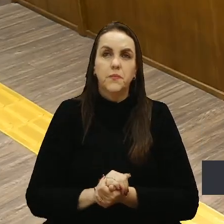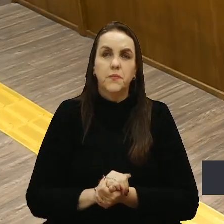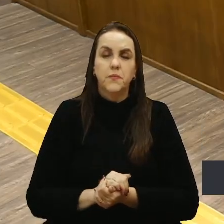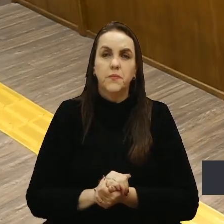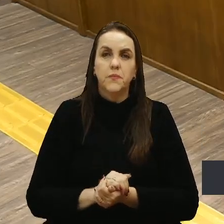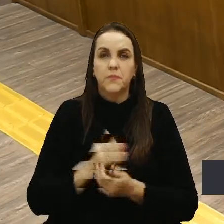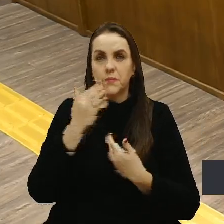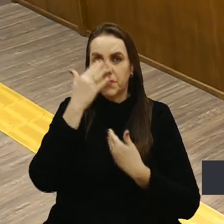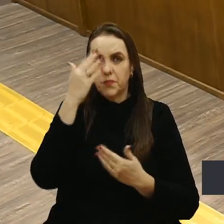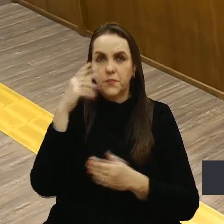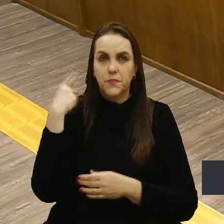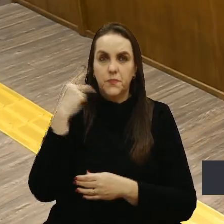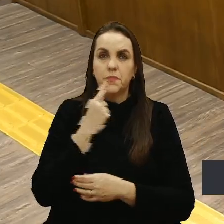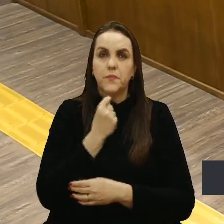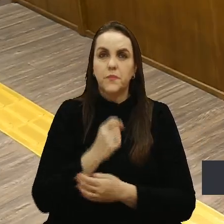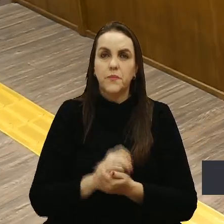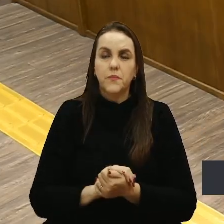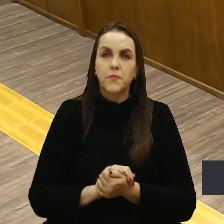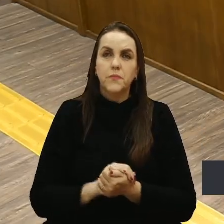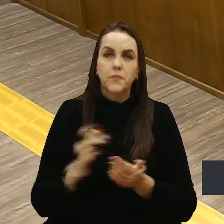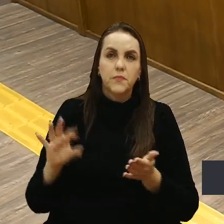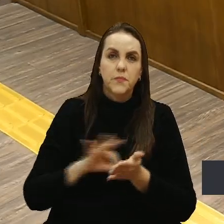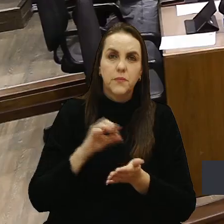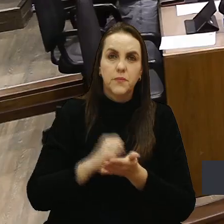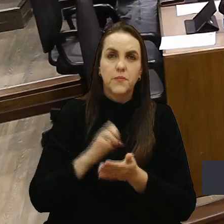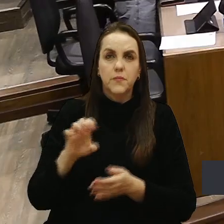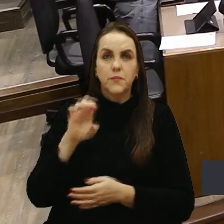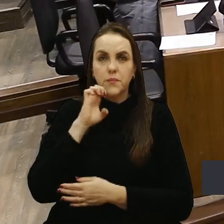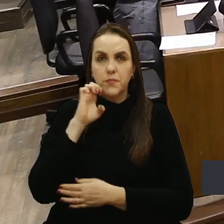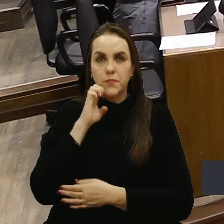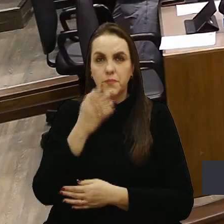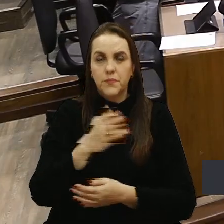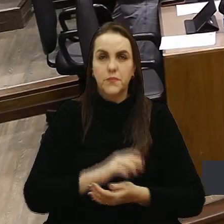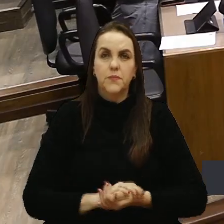Obrigado, vereador. Próxima inscrita, vereadora Estela Balardim.